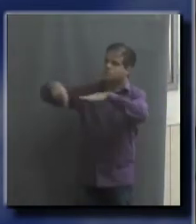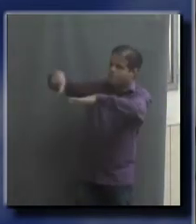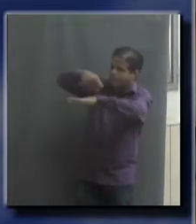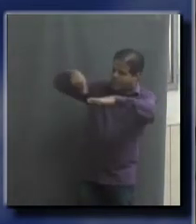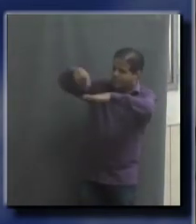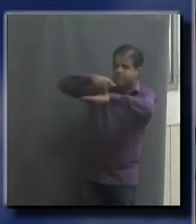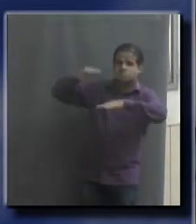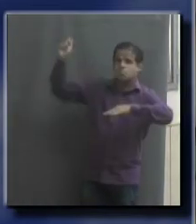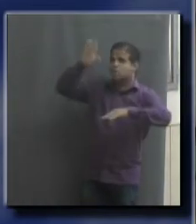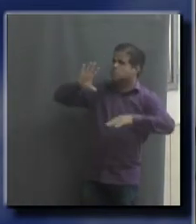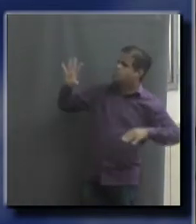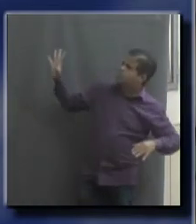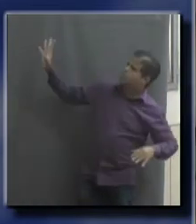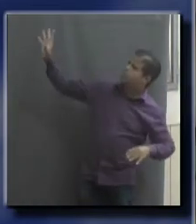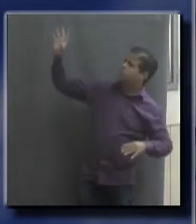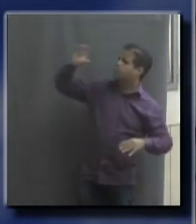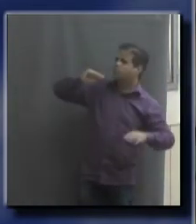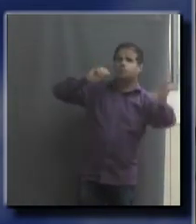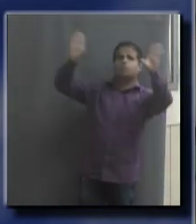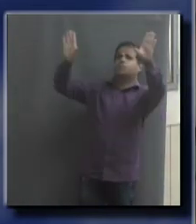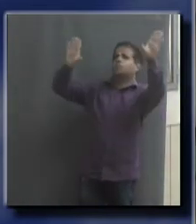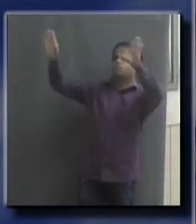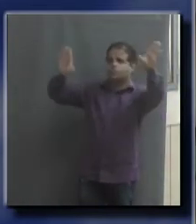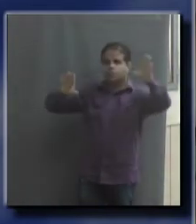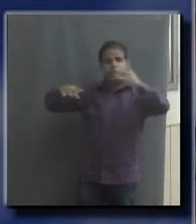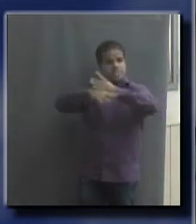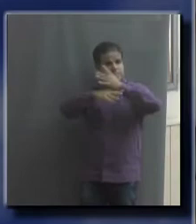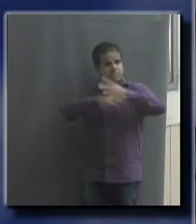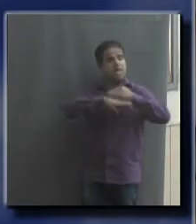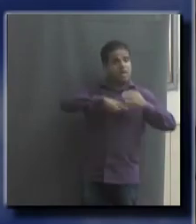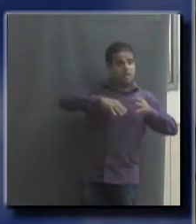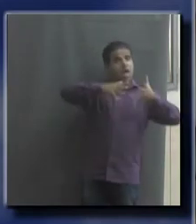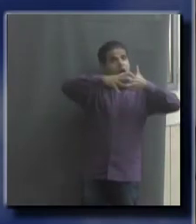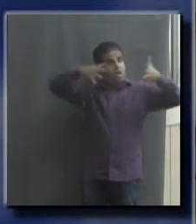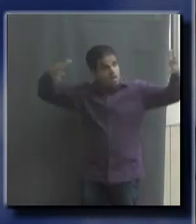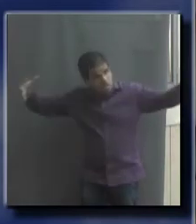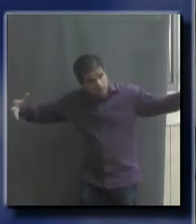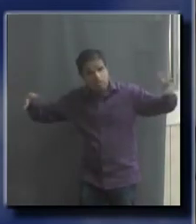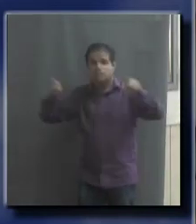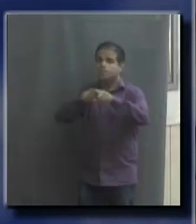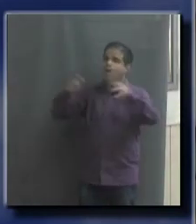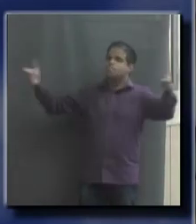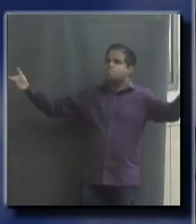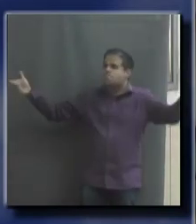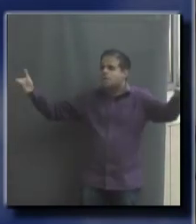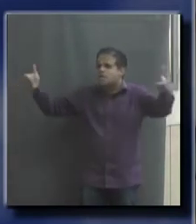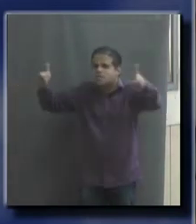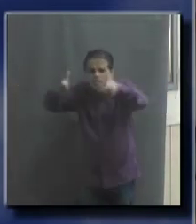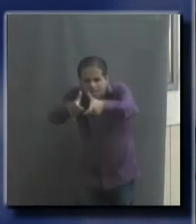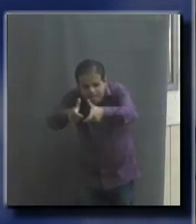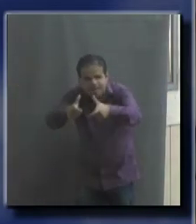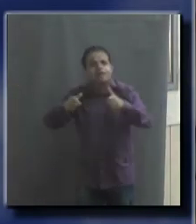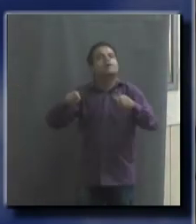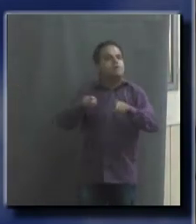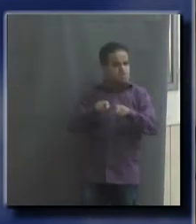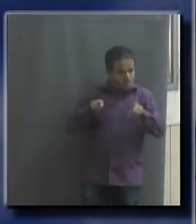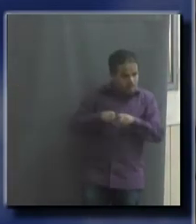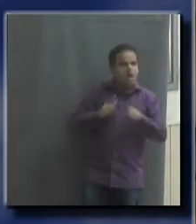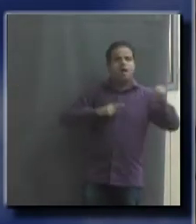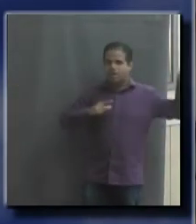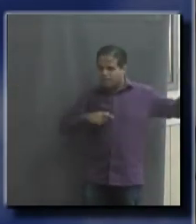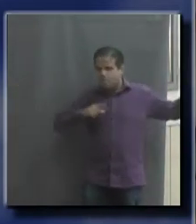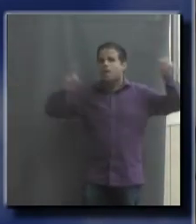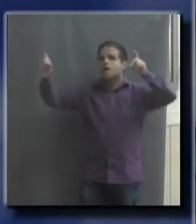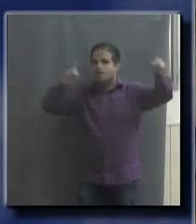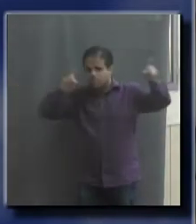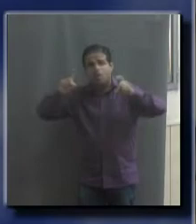país. Em cidades grandes, em cidades pequenininhas, né?